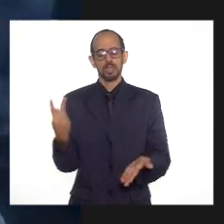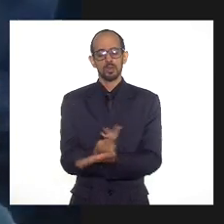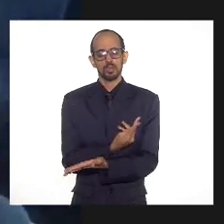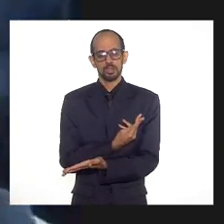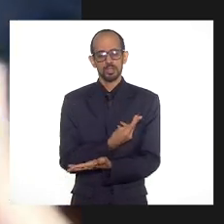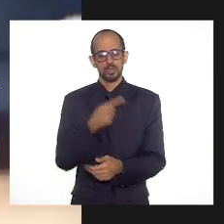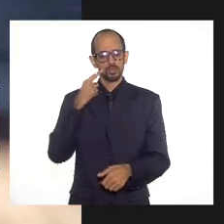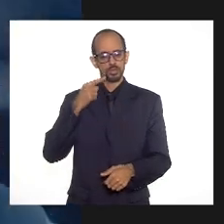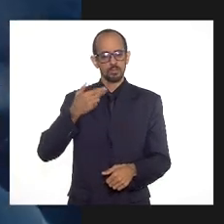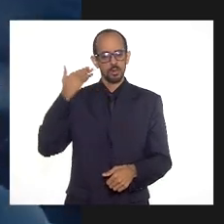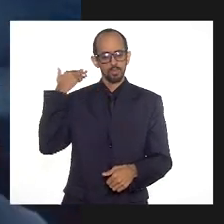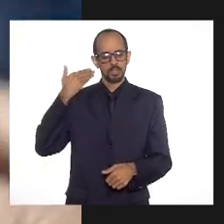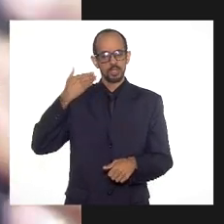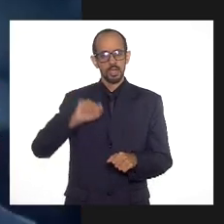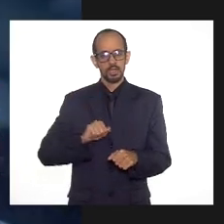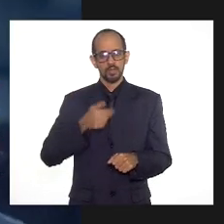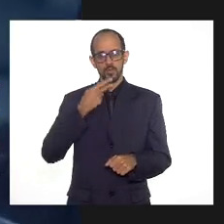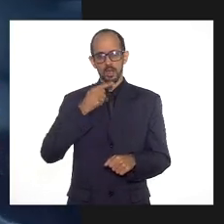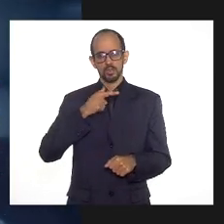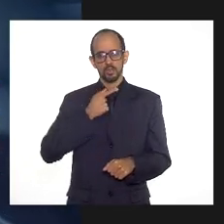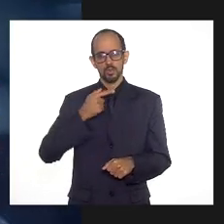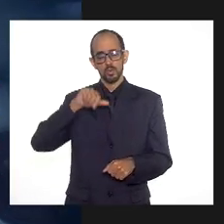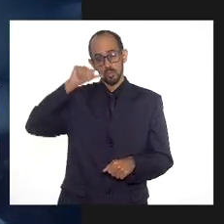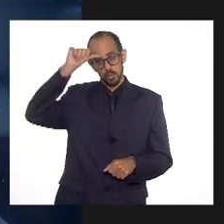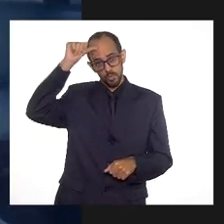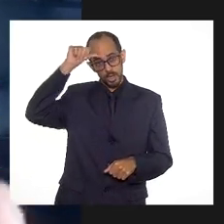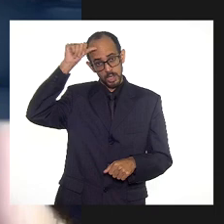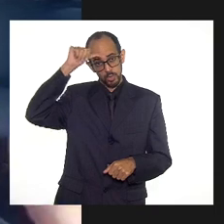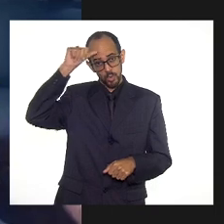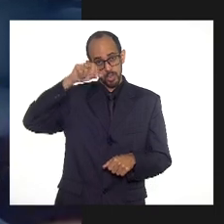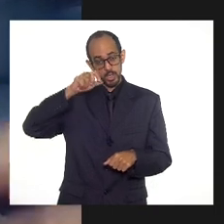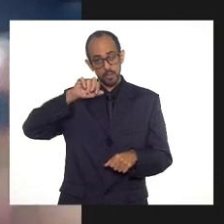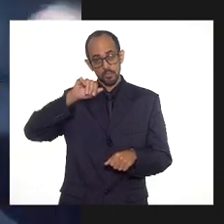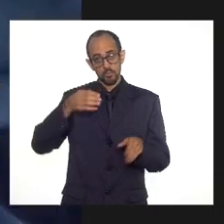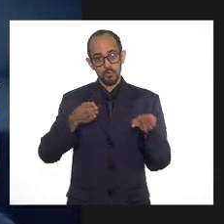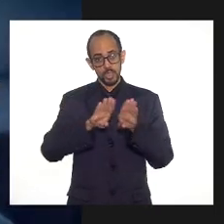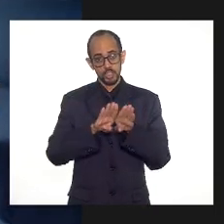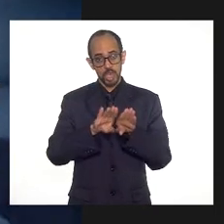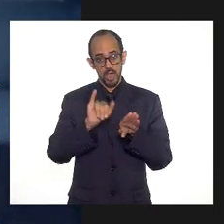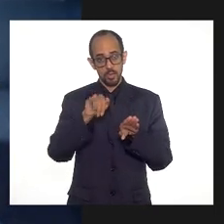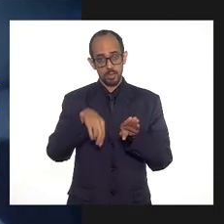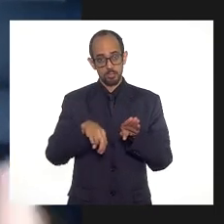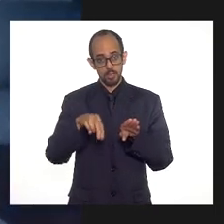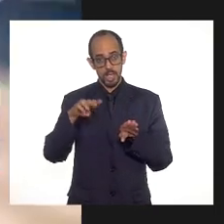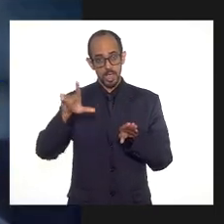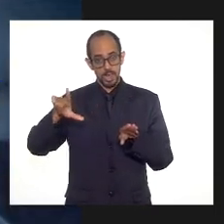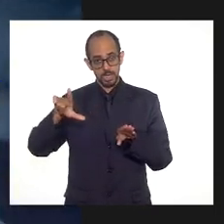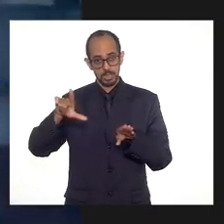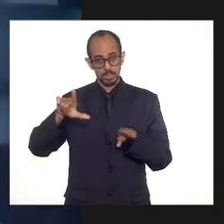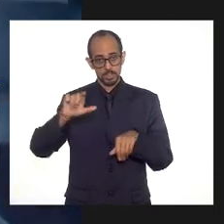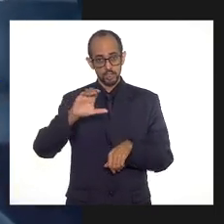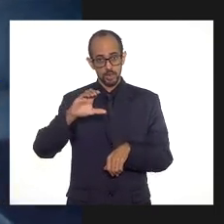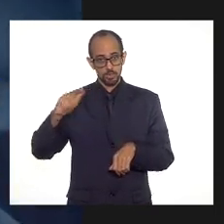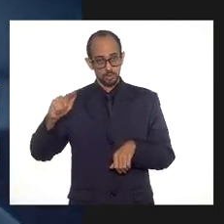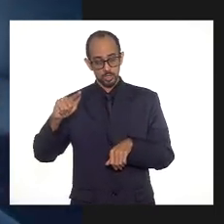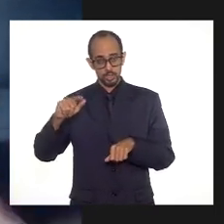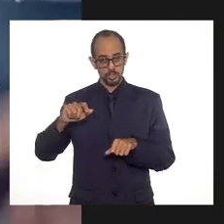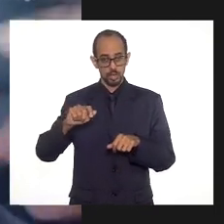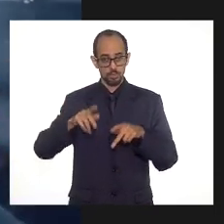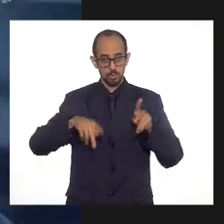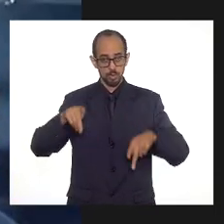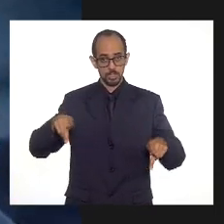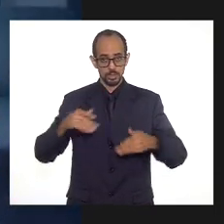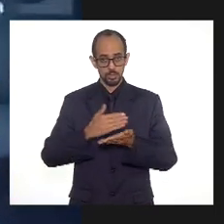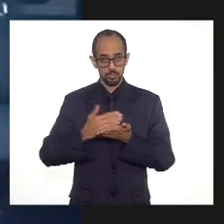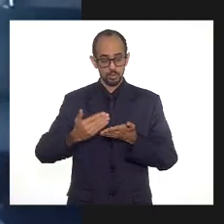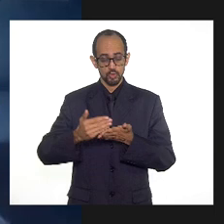passada, né, dizendo que o governador ia fechar o IML de Campo Grande, e aí a população começou a se mobilizar, isso foi para as